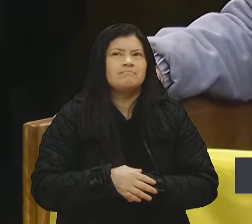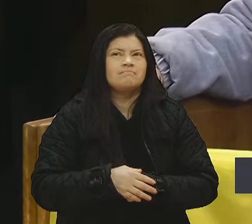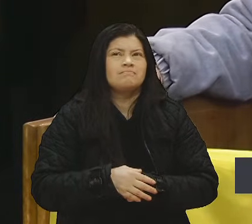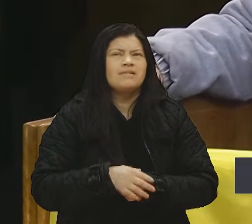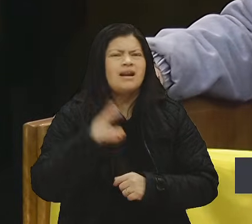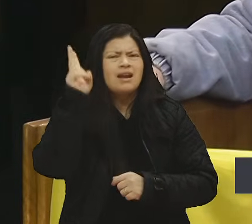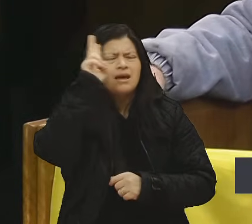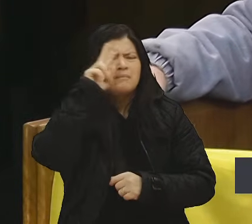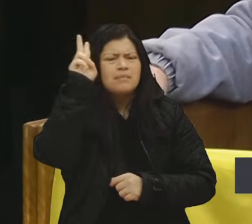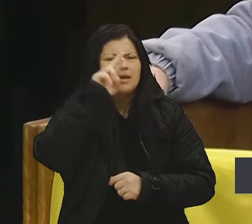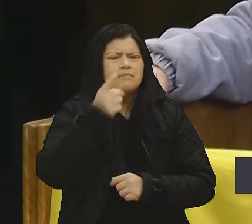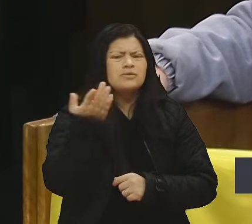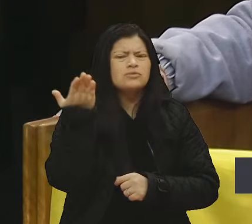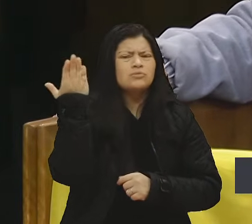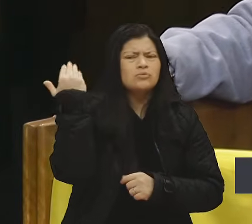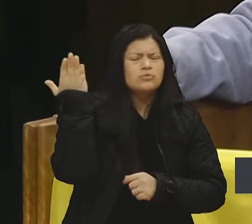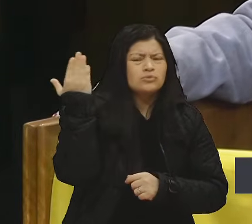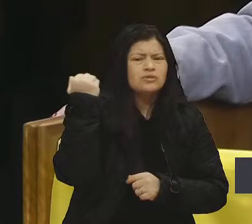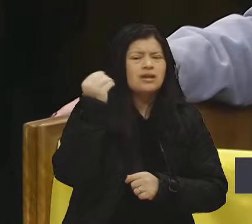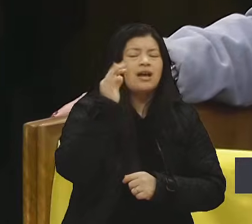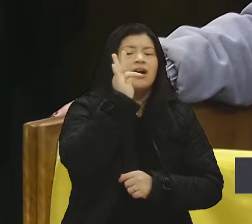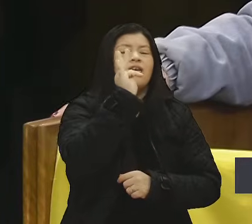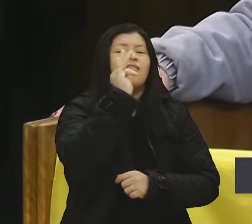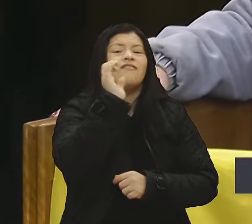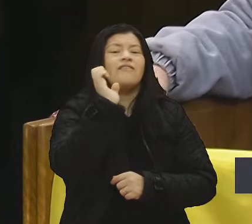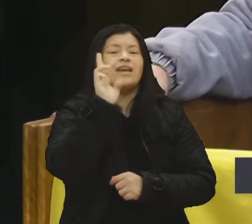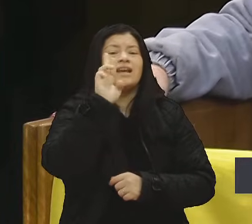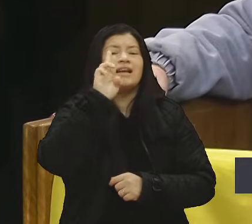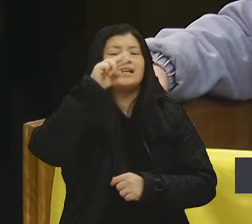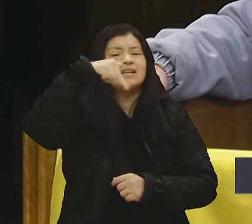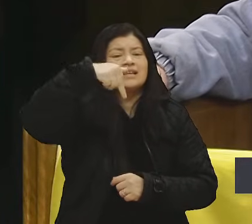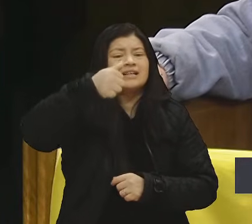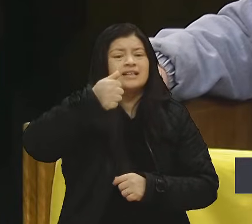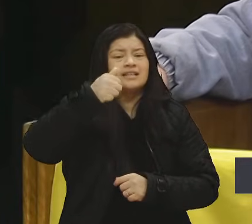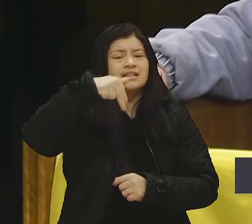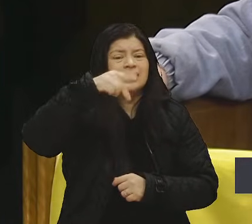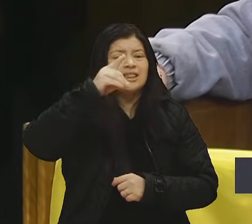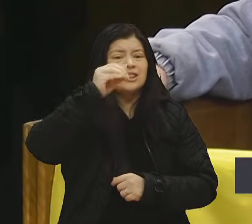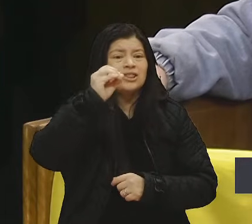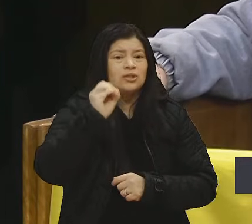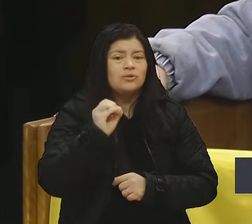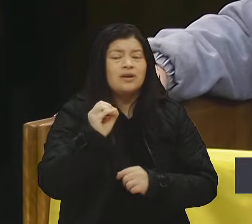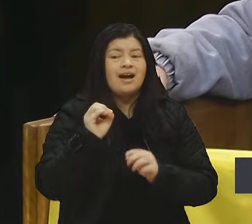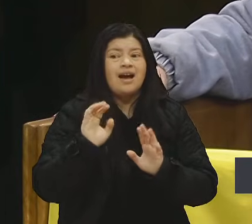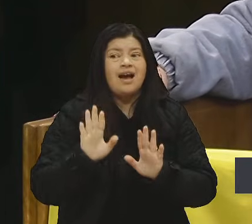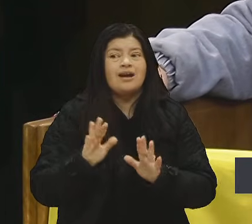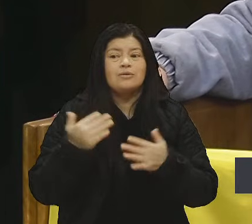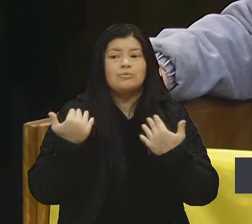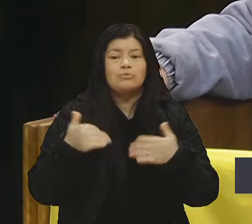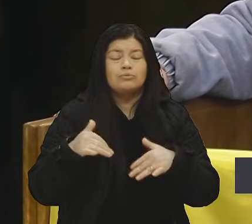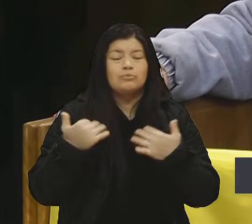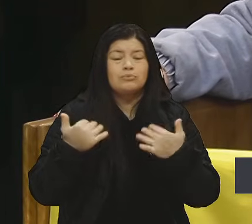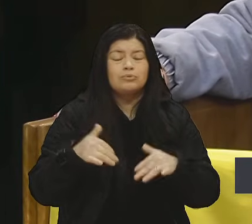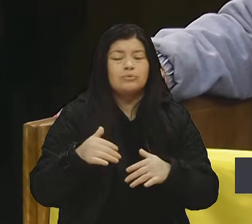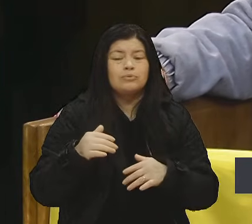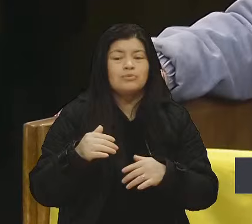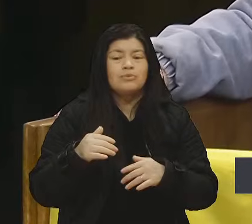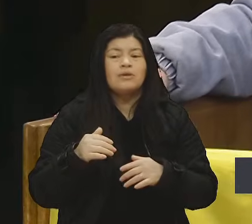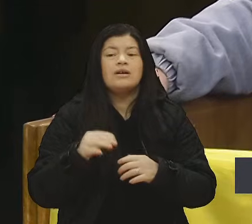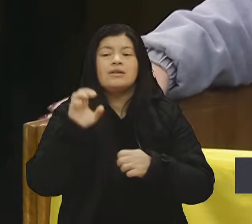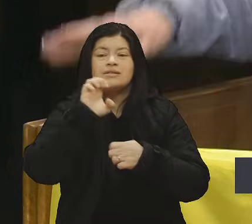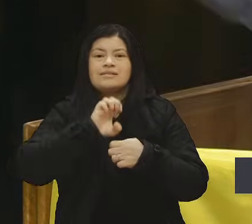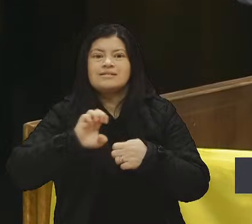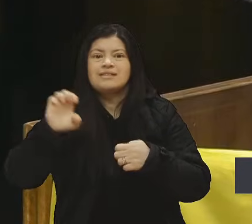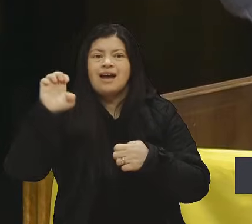lembremos nós no governo Fernando Henrique, ai, ai, ai, se um banco tivesse problema. O Estado era presente,